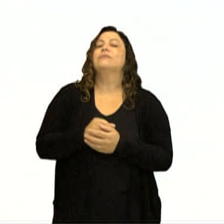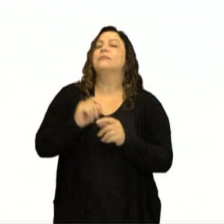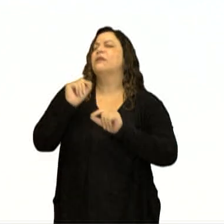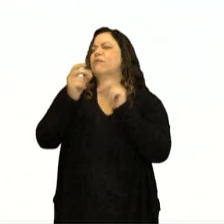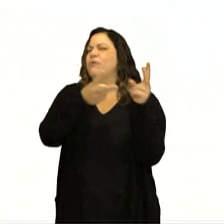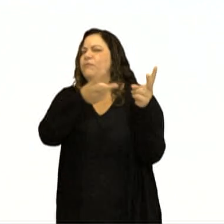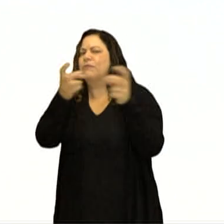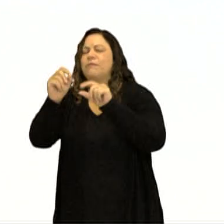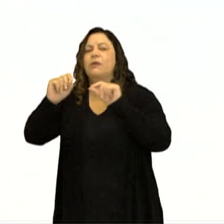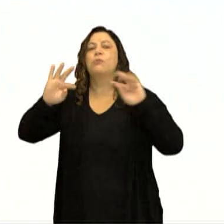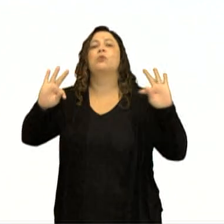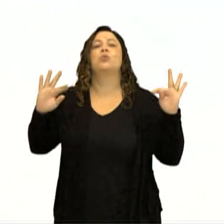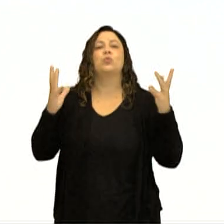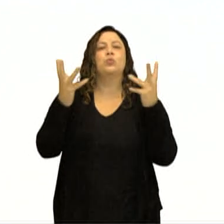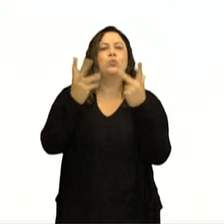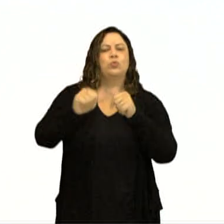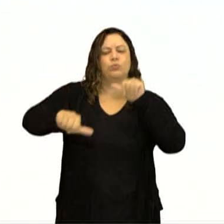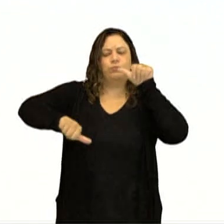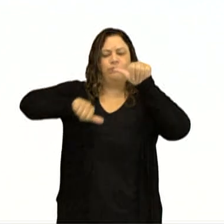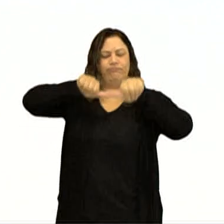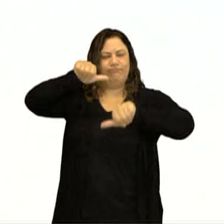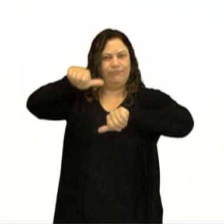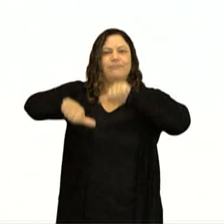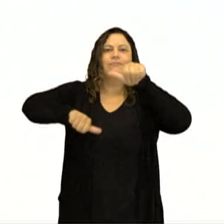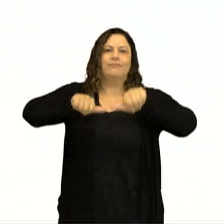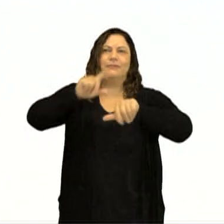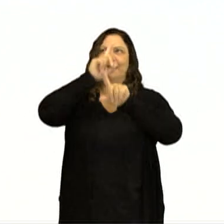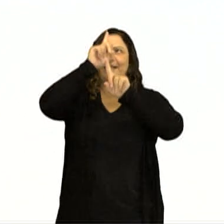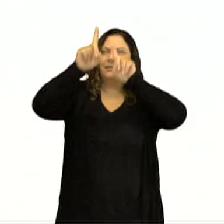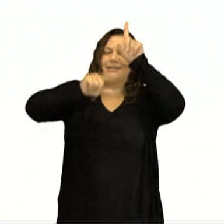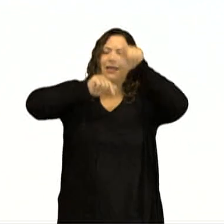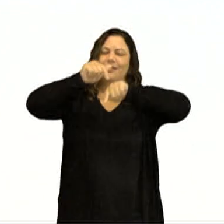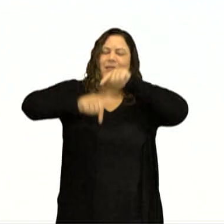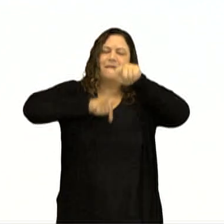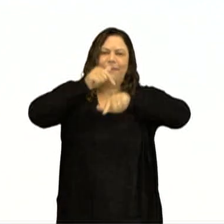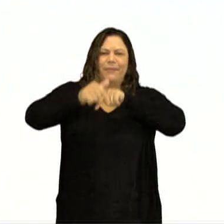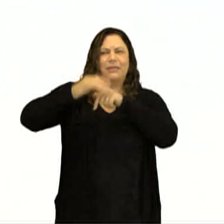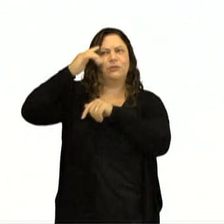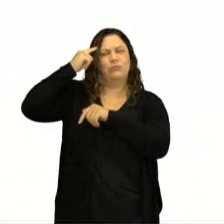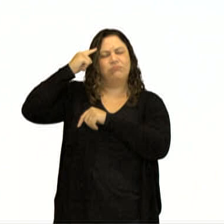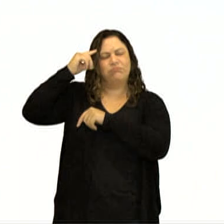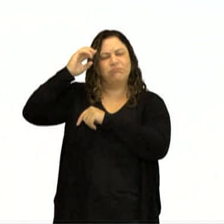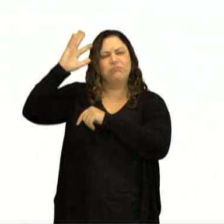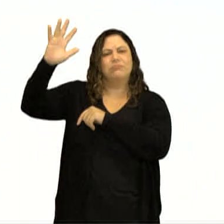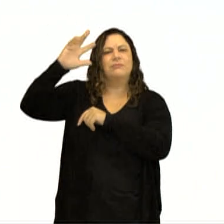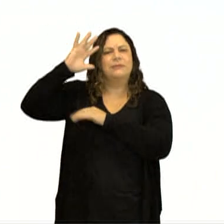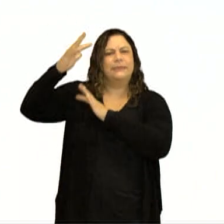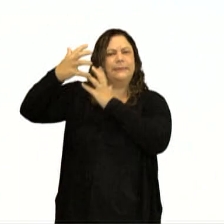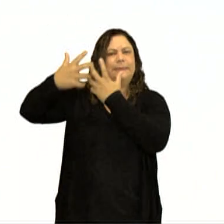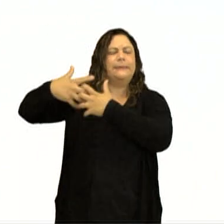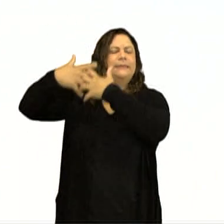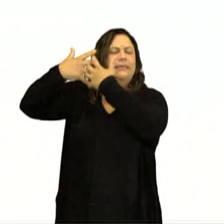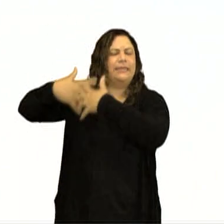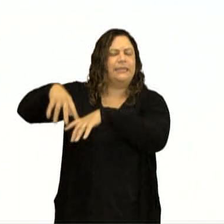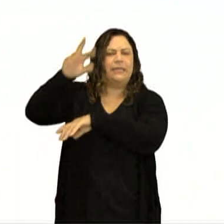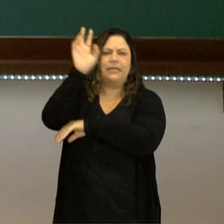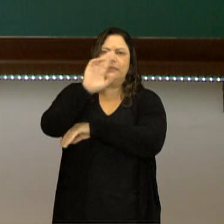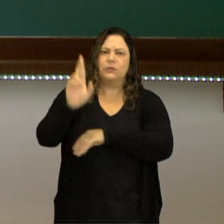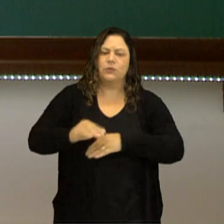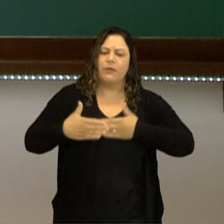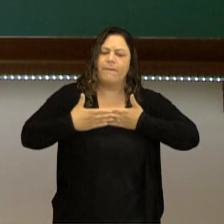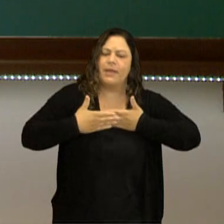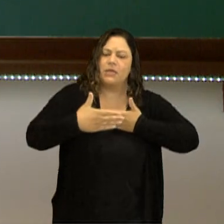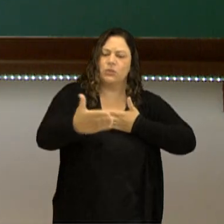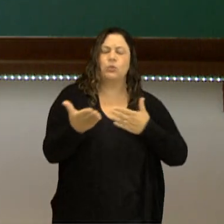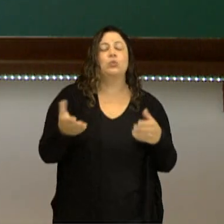tudo isso vai transformar tanto as ideias dos trabalhadores e dos intelectuais russos, né? E é a partir desse momento que a gente